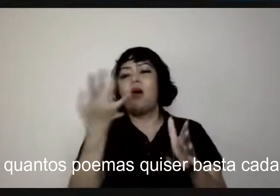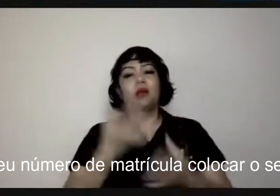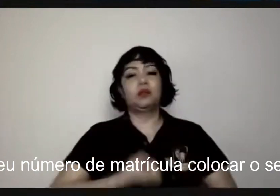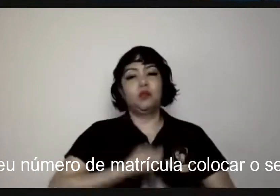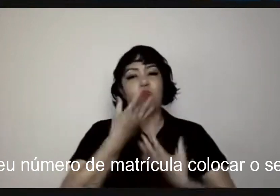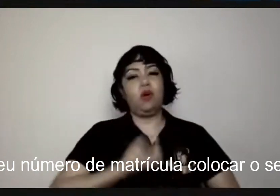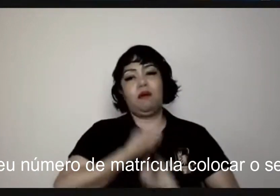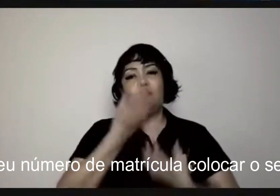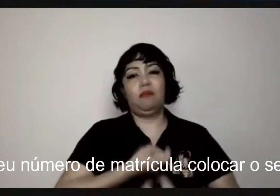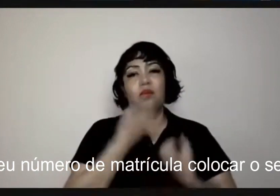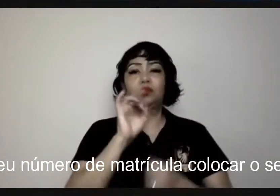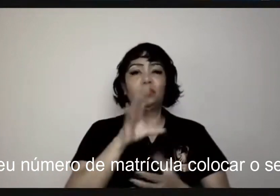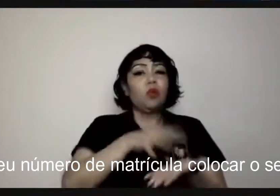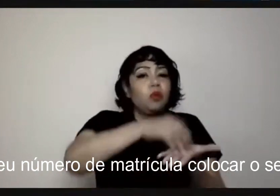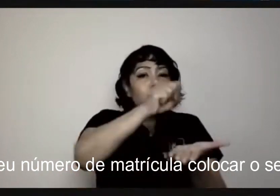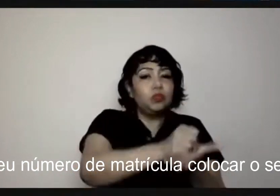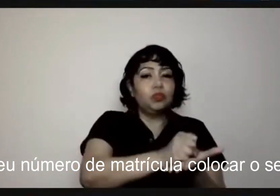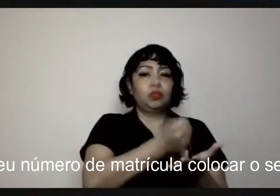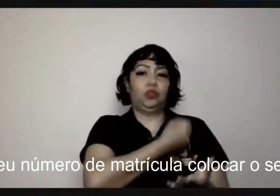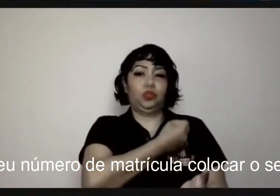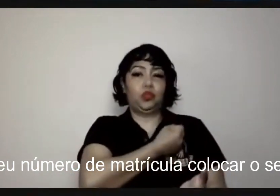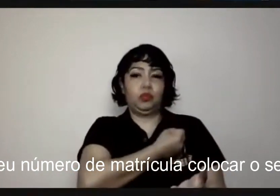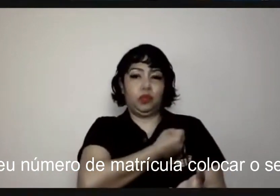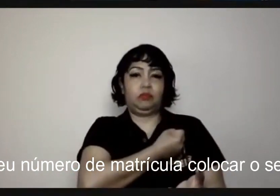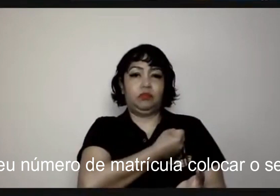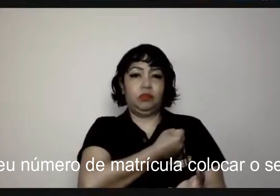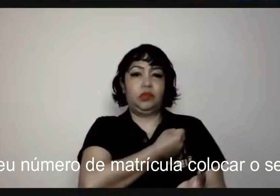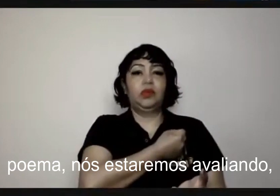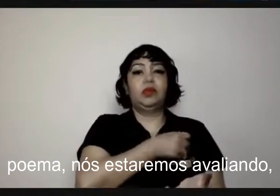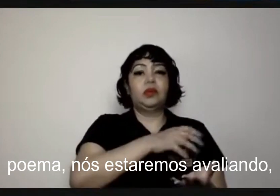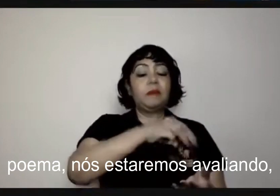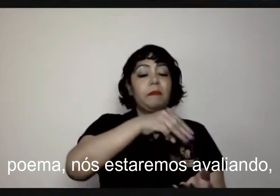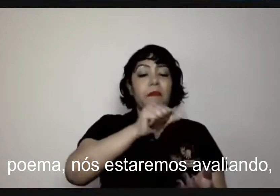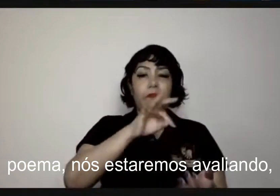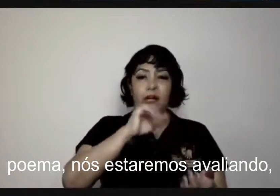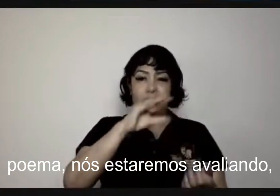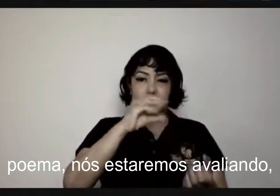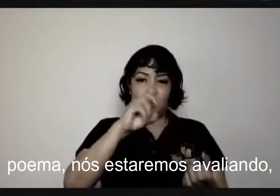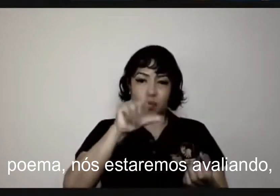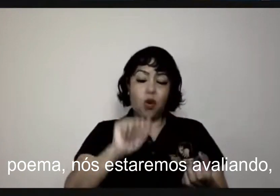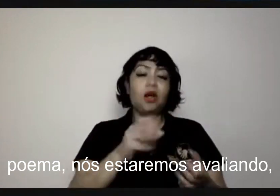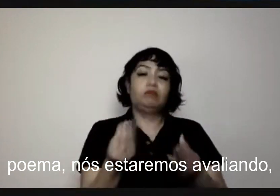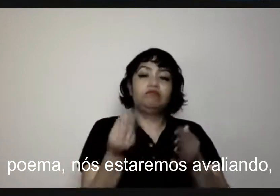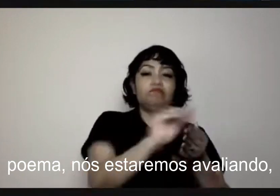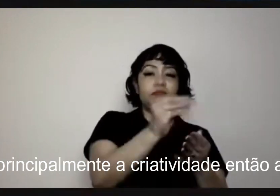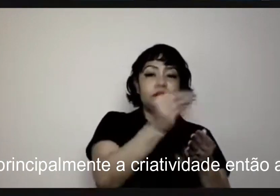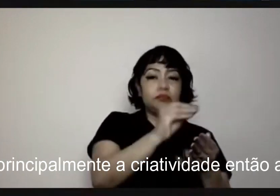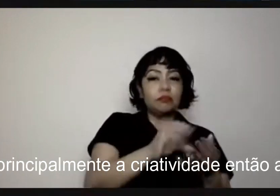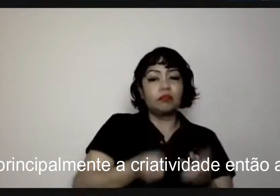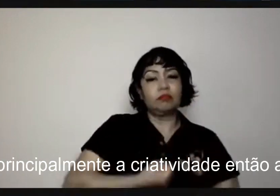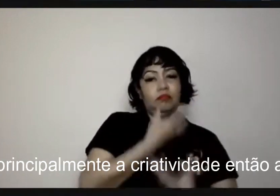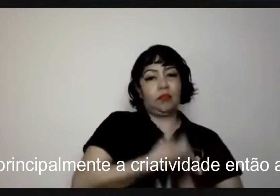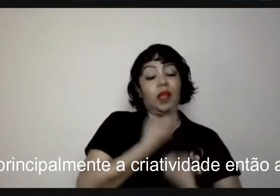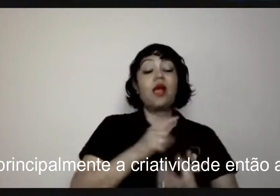cadastrar lá seu número de matrícula e colocar o seu poema. Nós estaremos